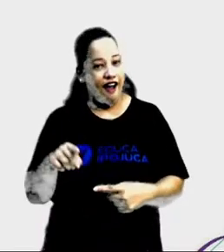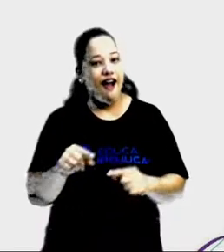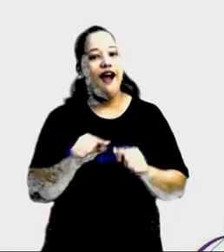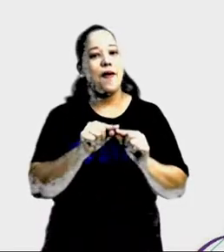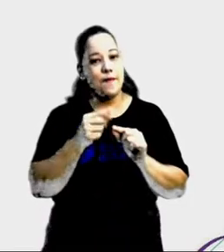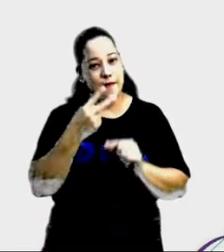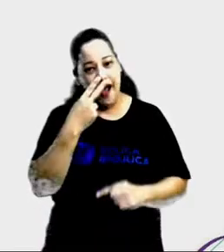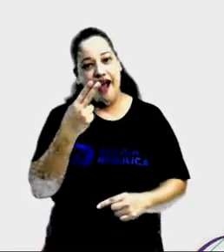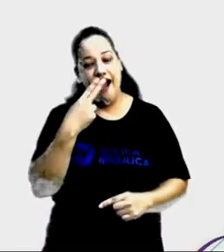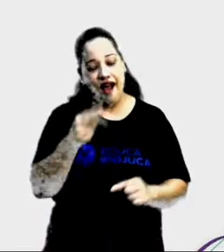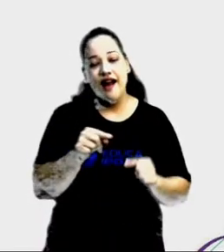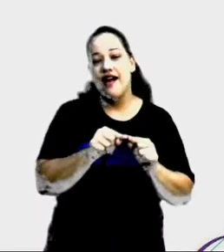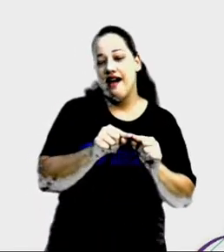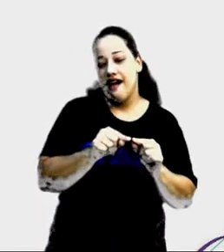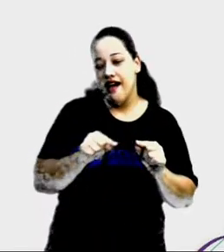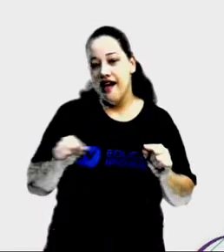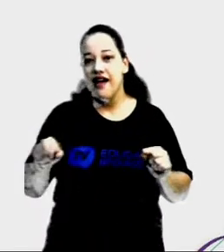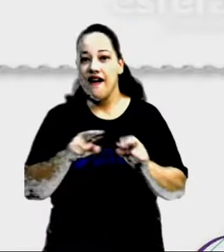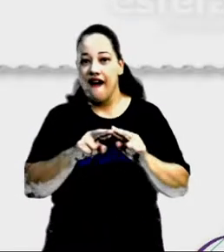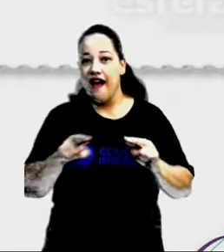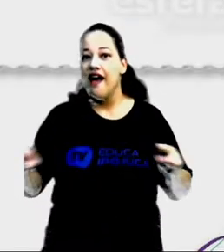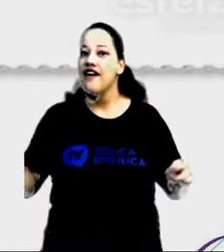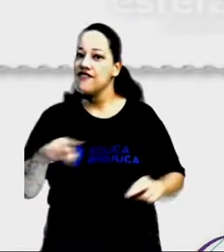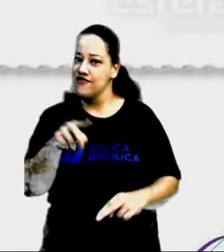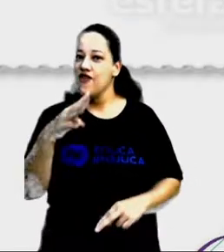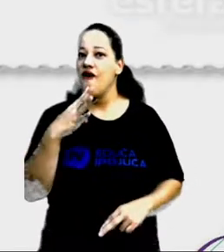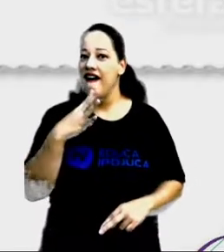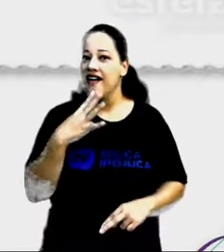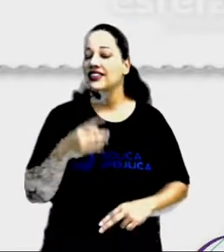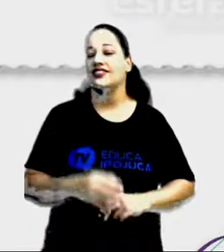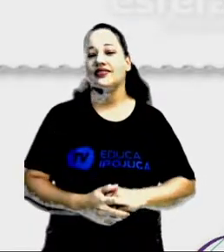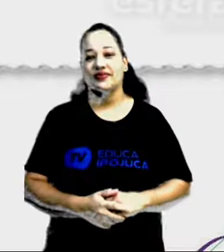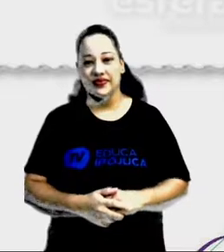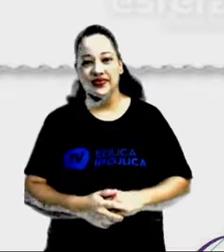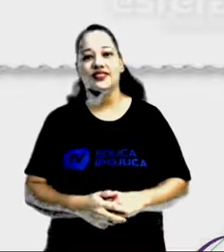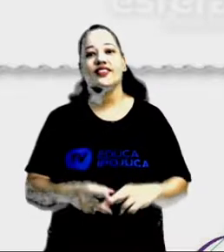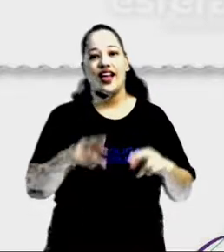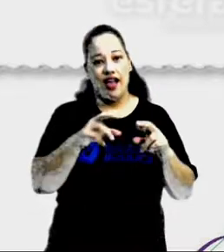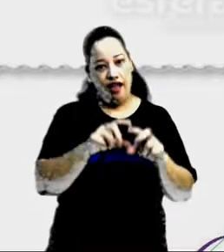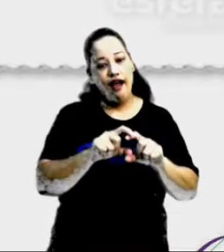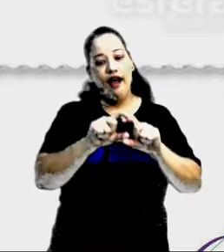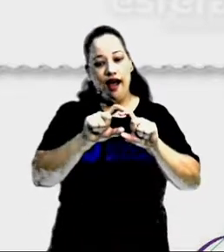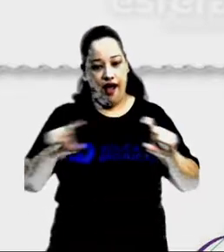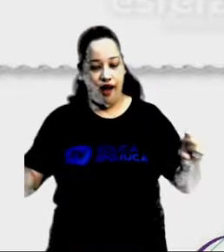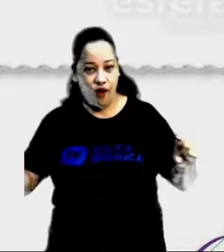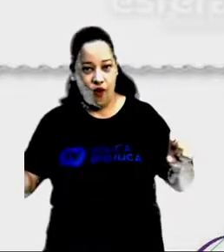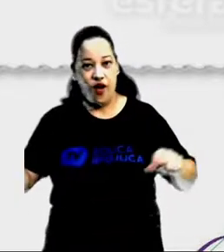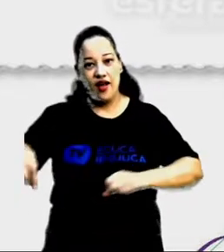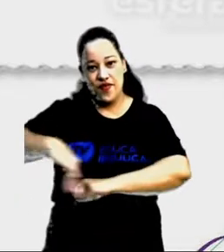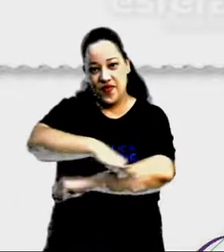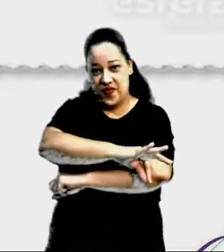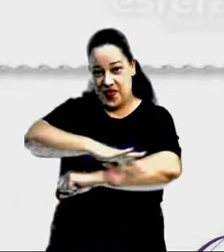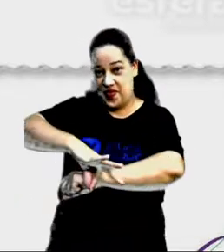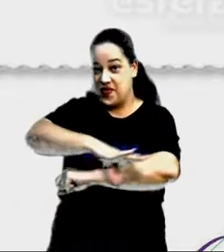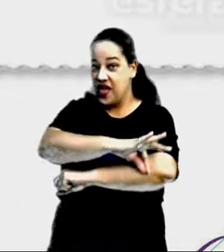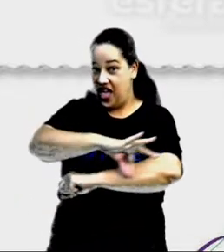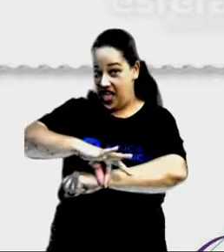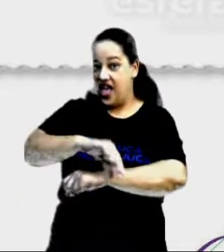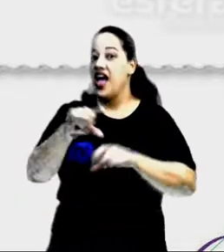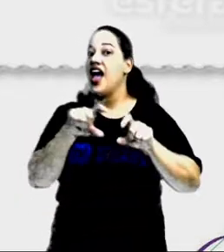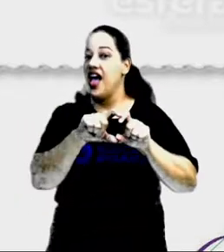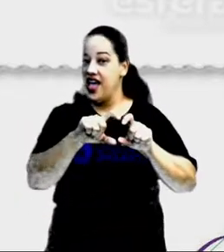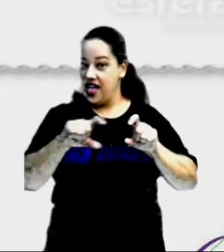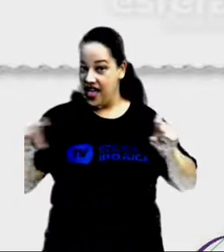e talvez vocês conheçam. É a régua. A régua é uma